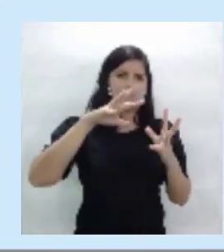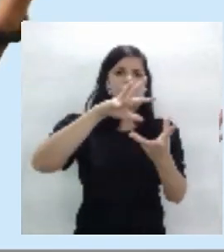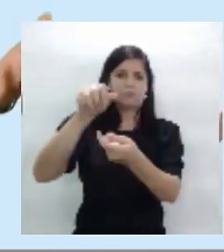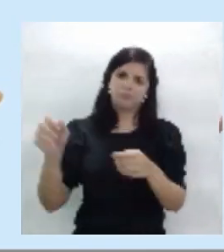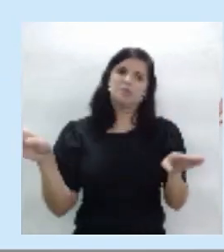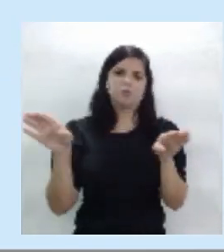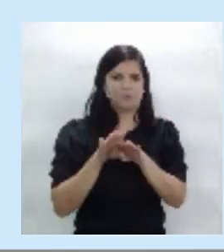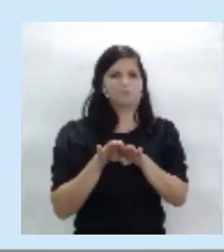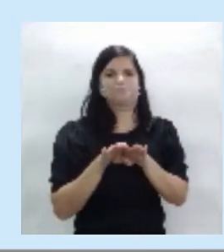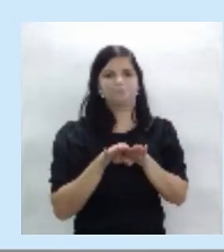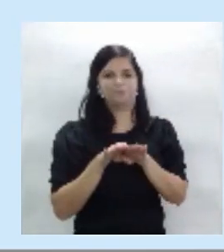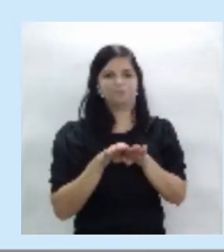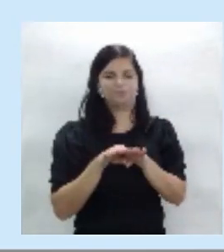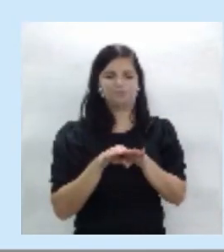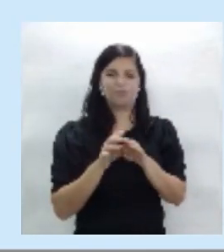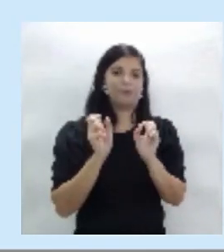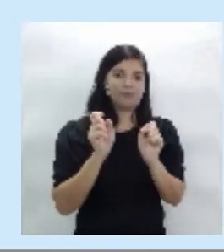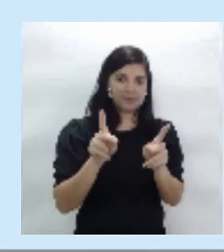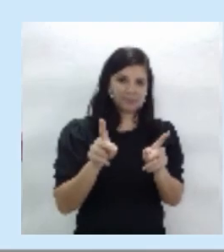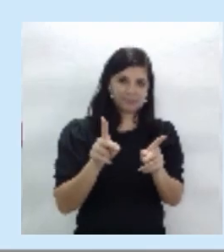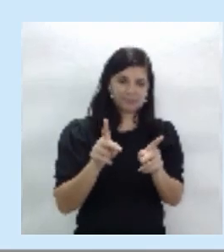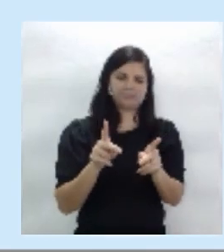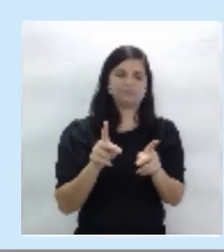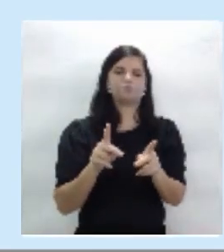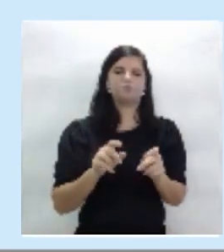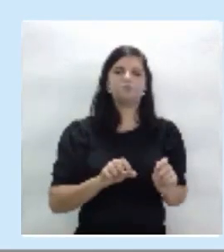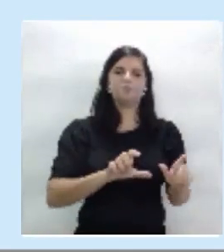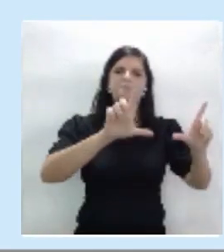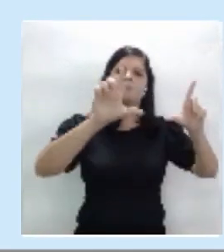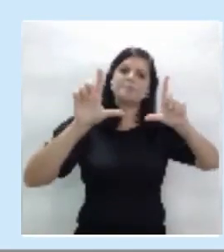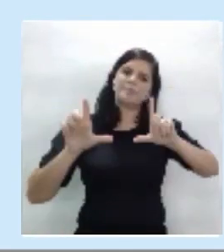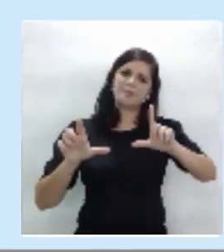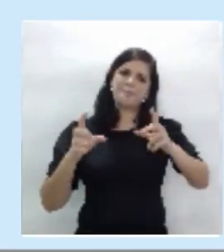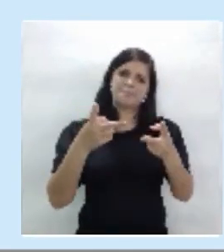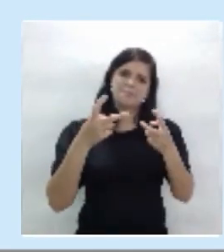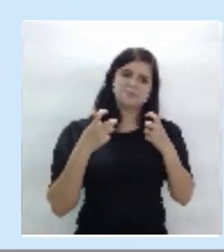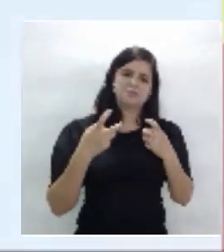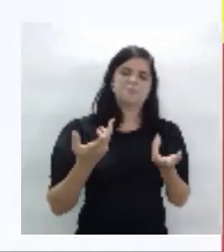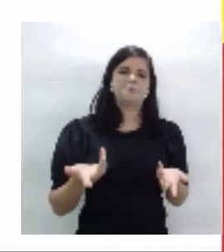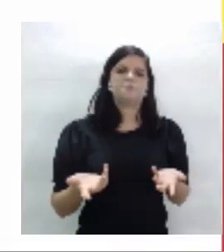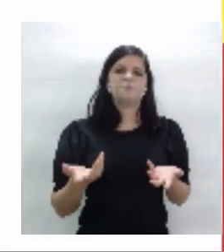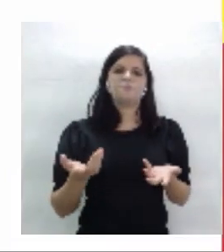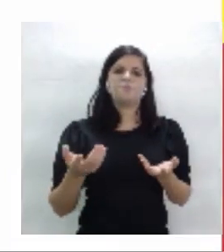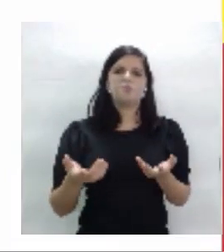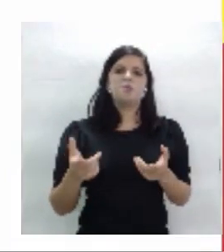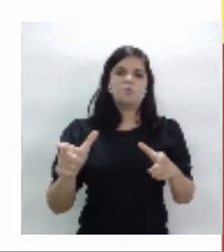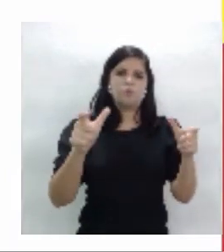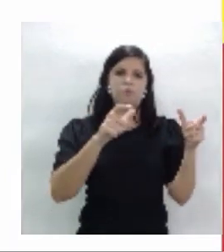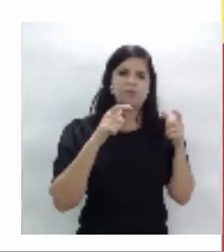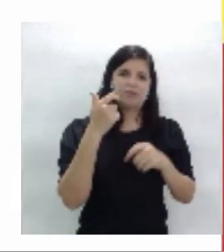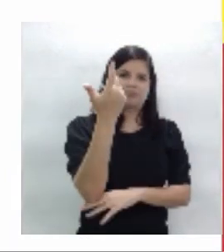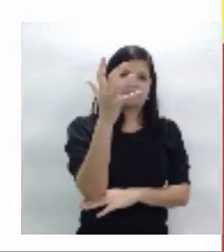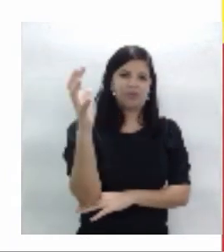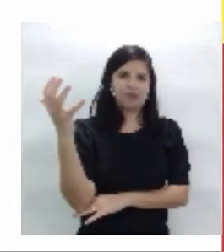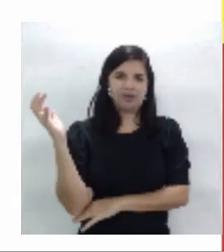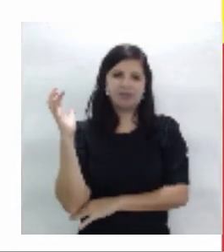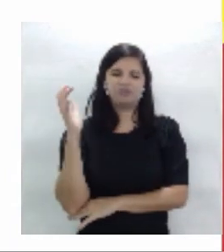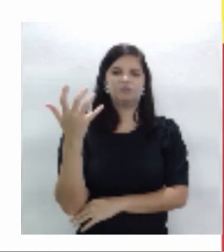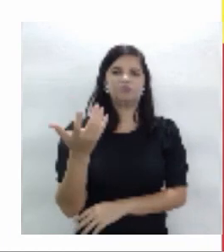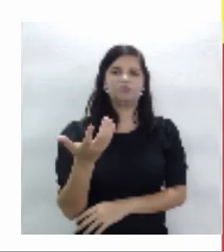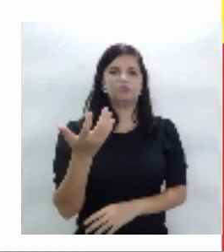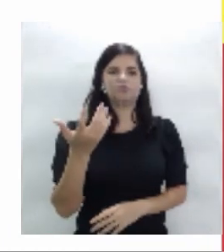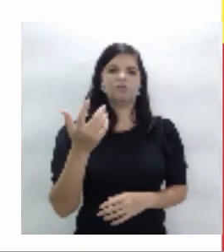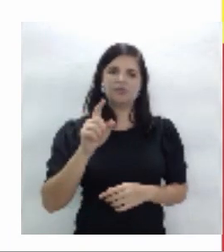em outras florestas do mundo. Ok, sétimo ano. Vamos continuar o slide. Acompanha na tela. Então a gente vai ver, né, que esse ambiente